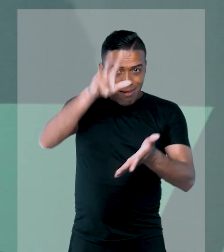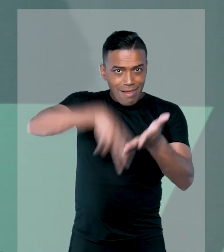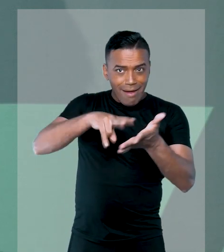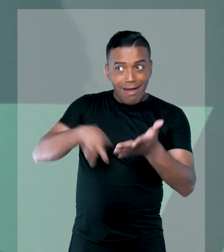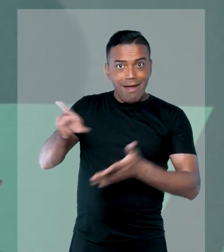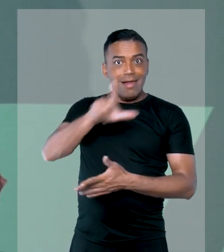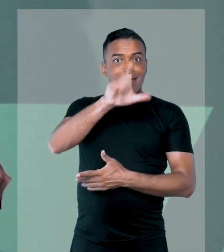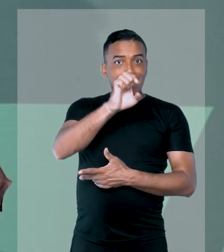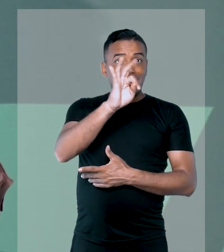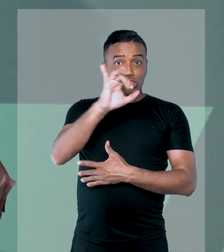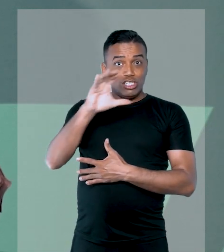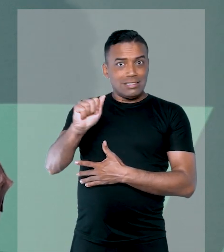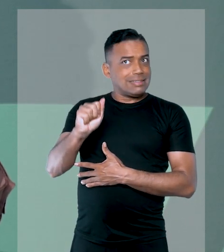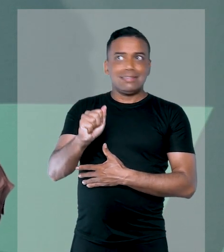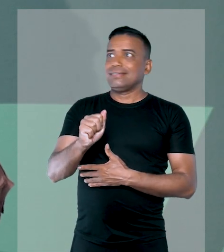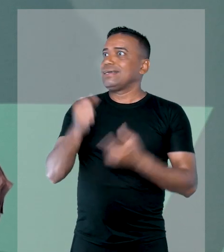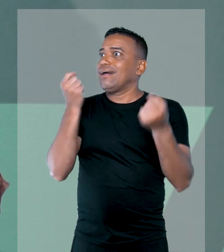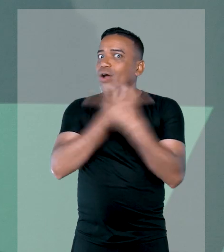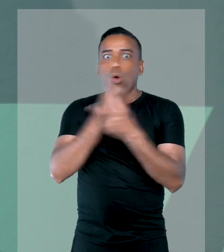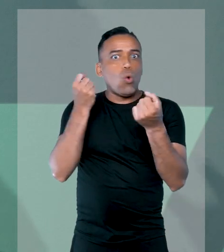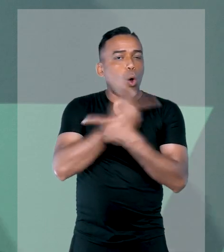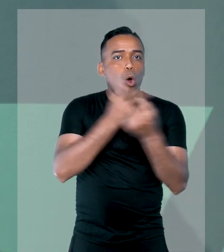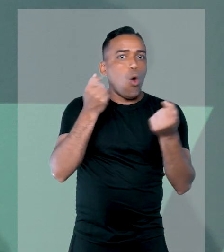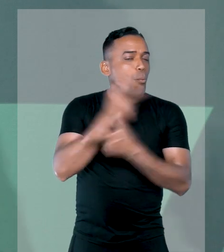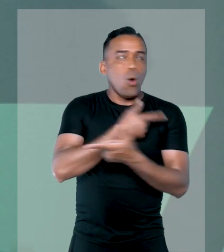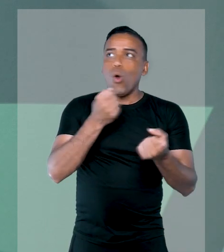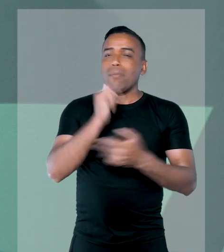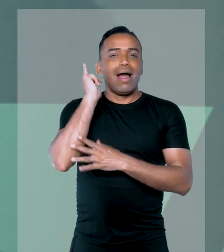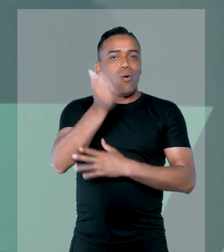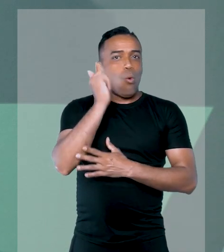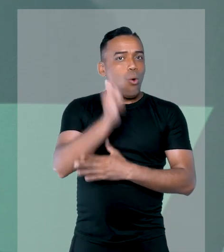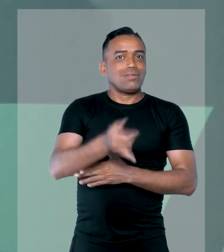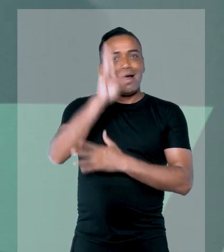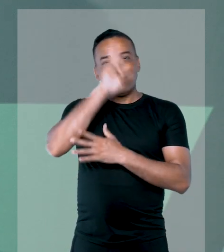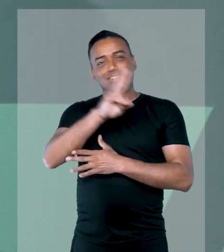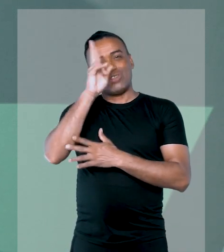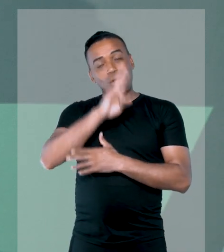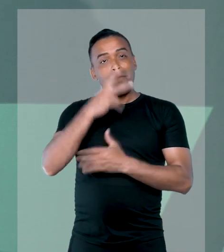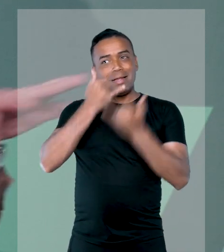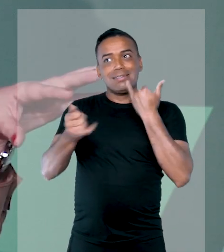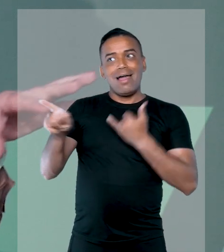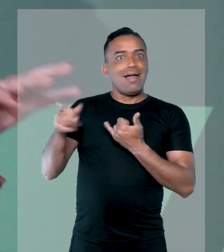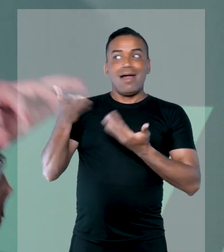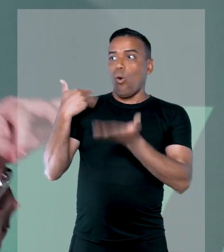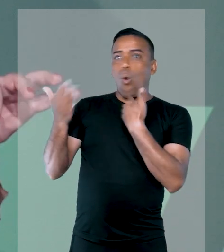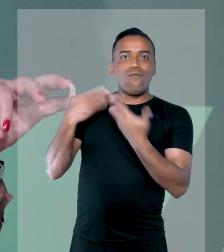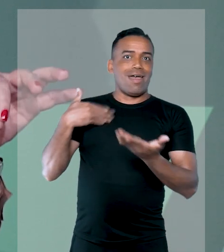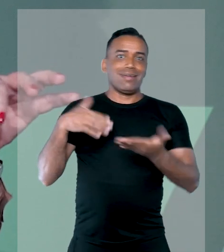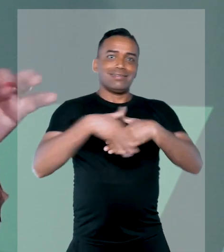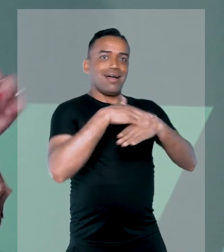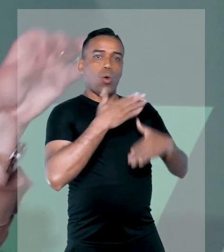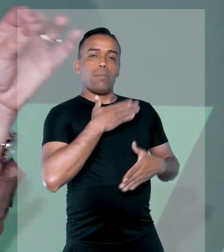humor para contar caso, que eu ouvi a Letícia falando ao ler o livro. É impressionante, é